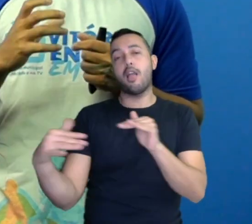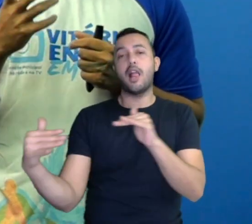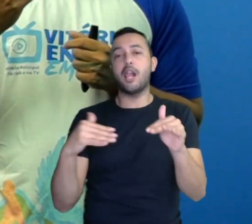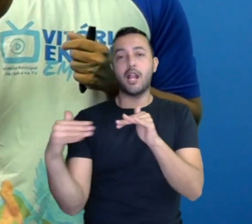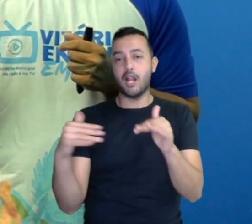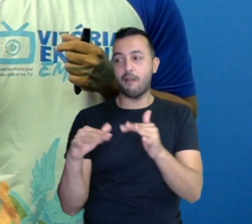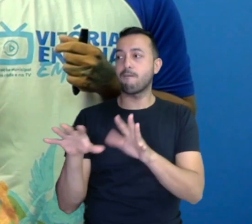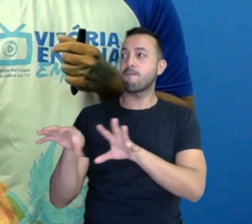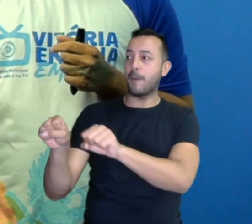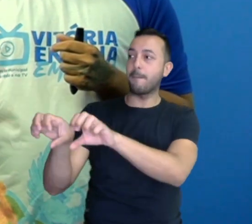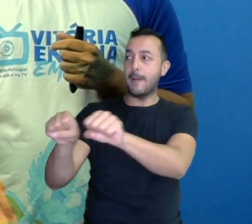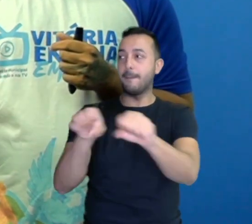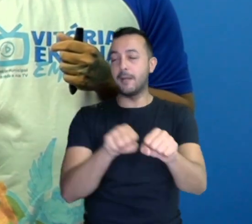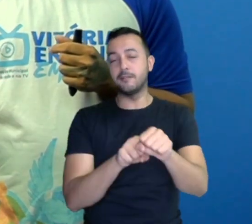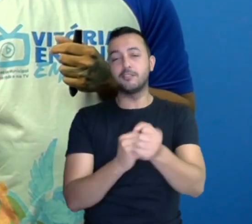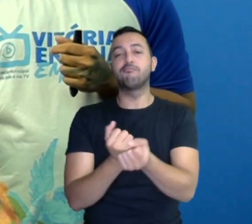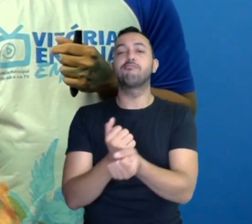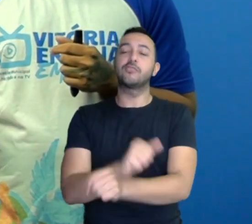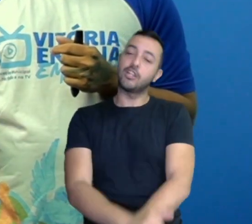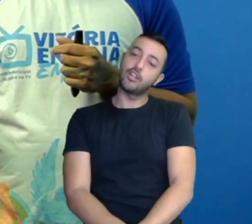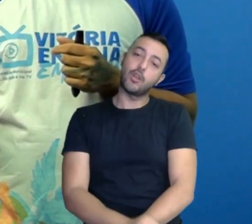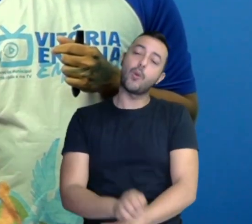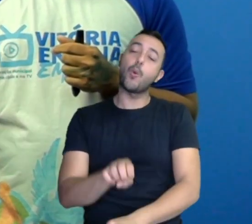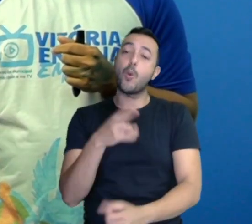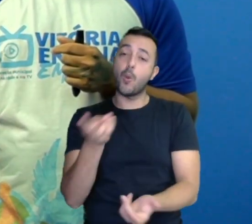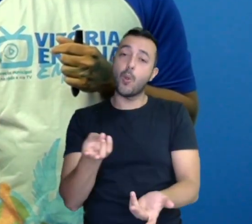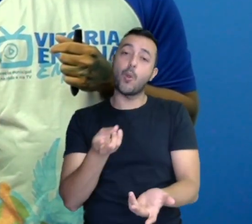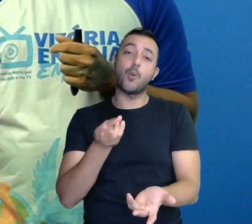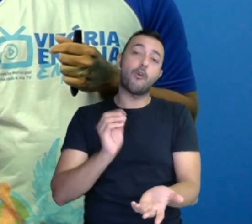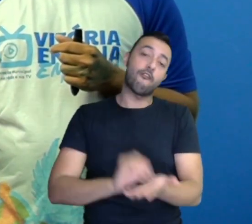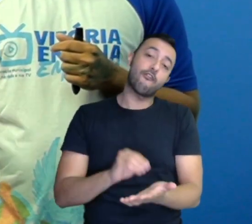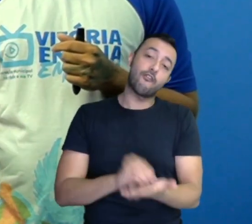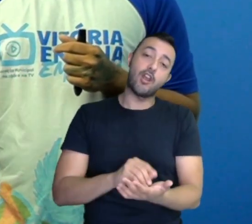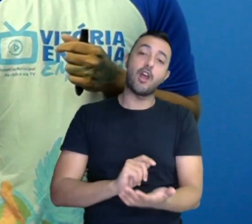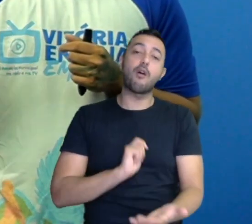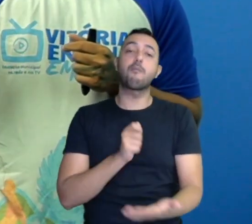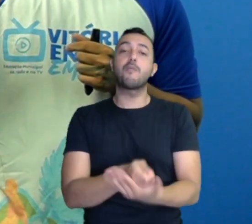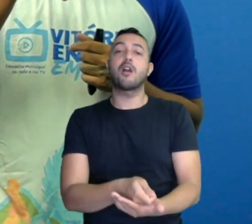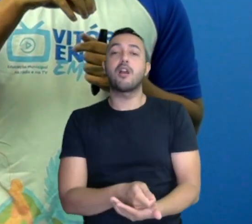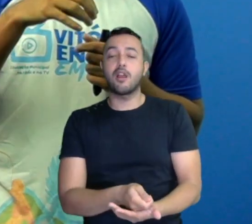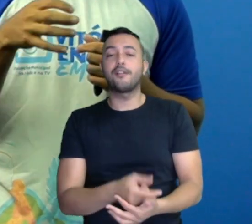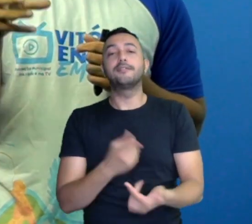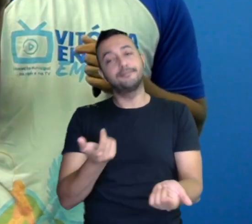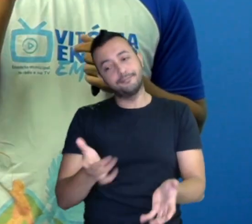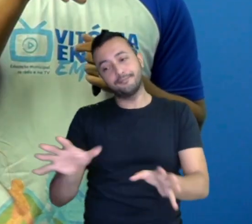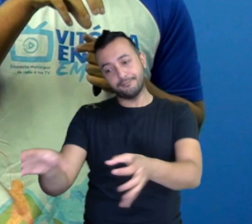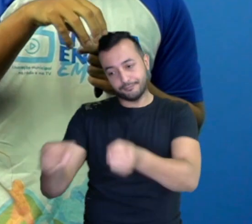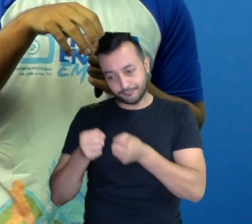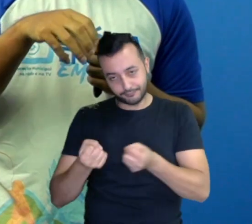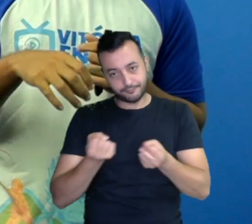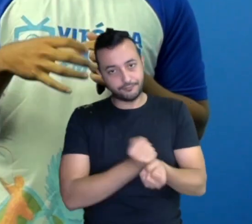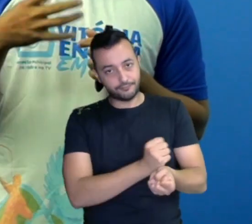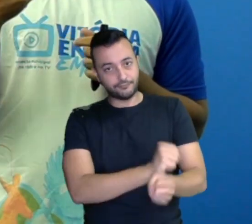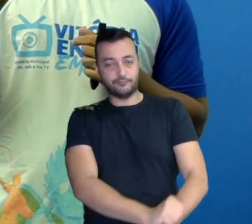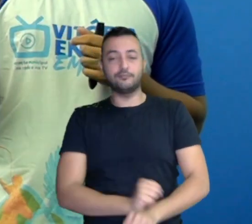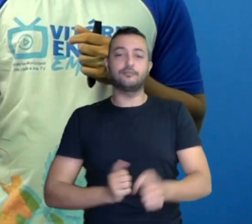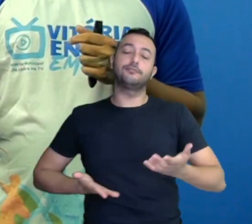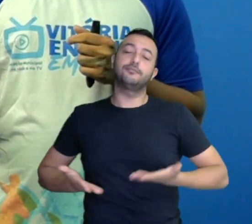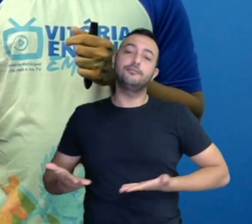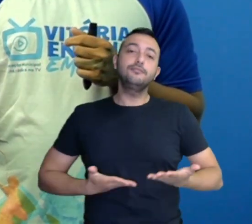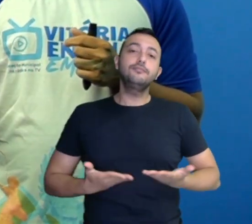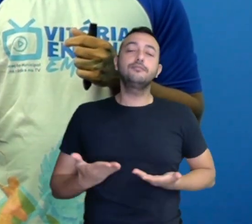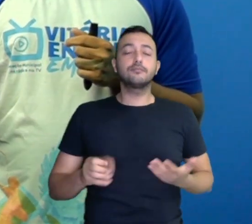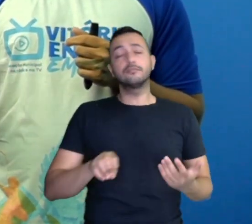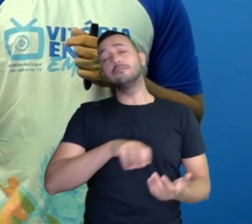Ou então porque eles deviam determinado tributo, determinado imposto, então eles eram escravizados, eles eram servos,